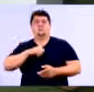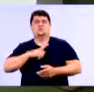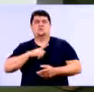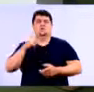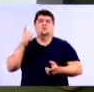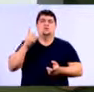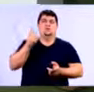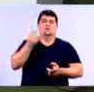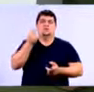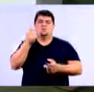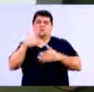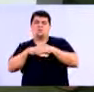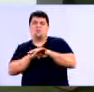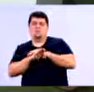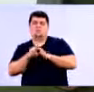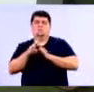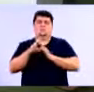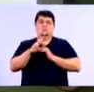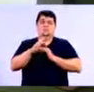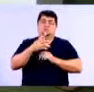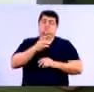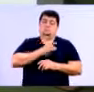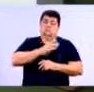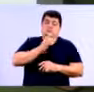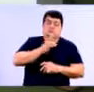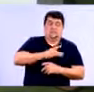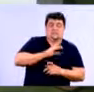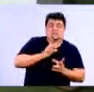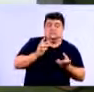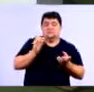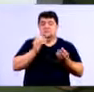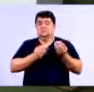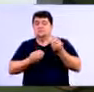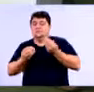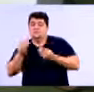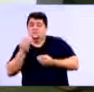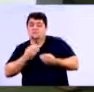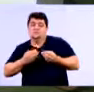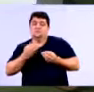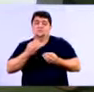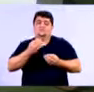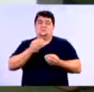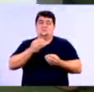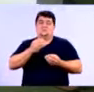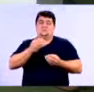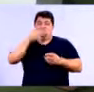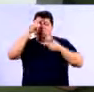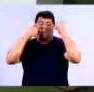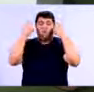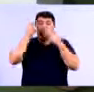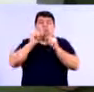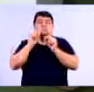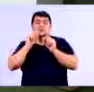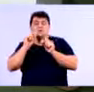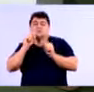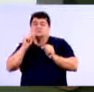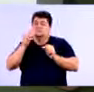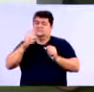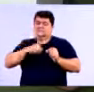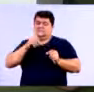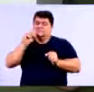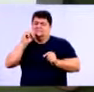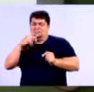perfil de investimento mais conservador? Isso, conservador, que ele quer ganhar, mas ele prefere assim, ele